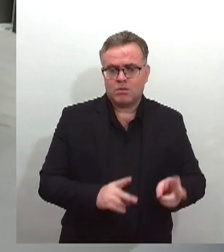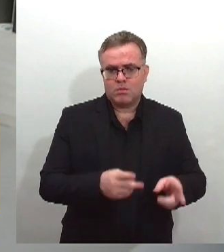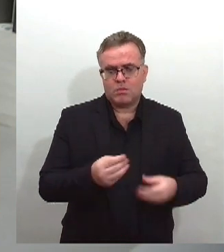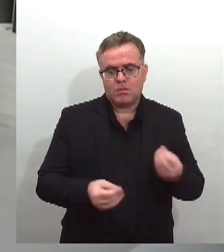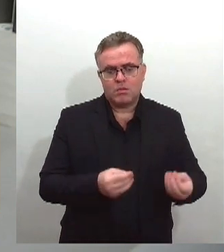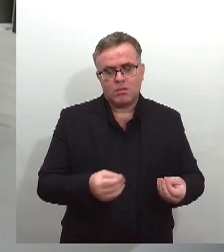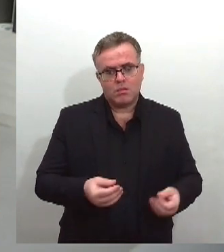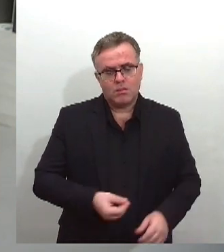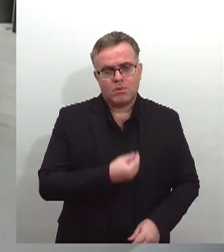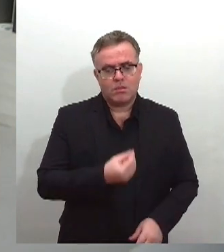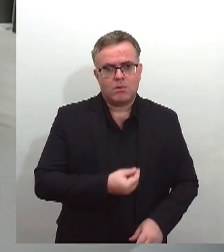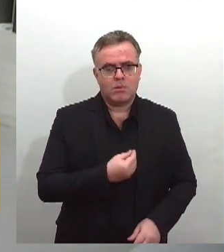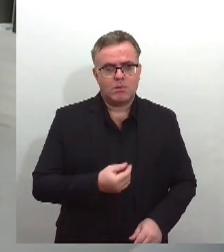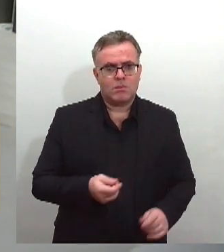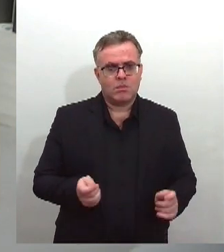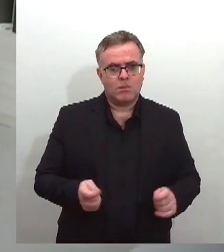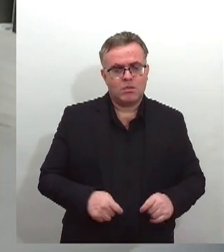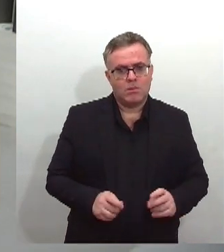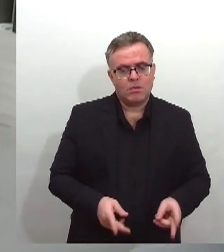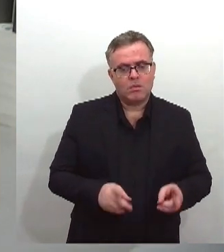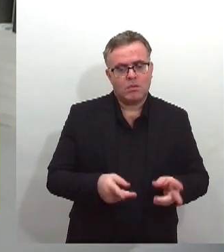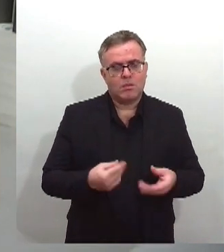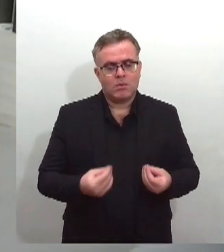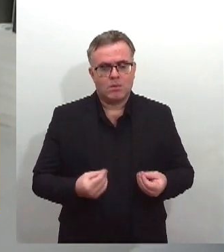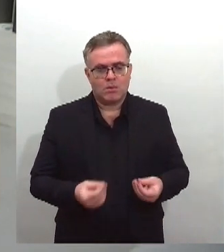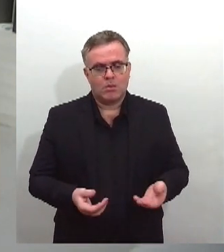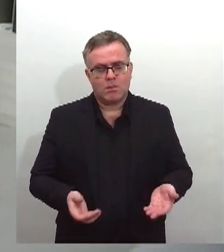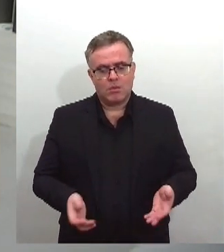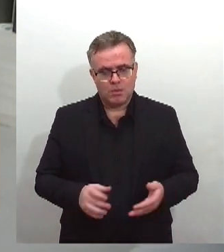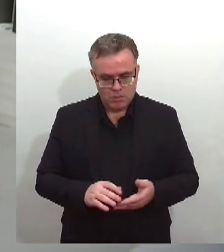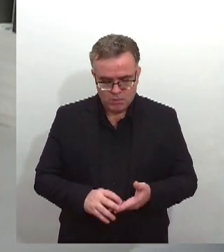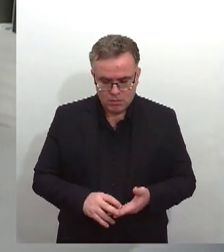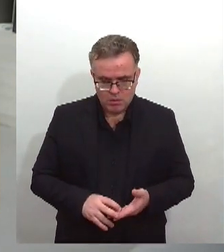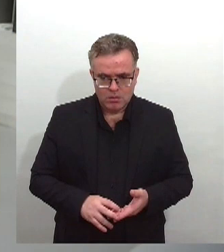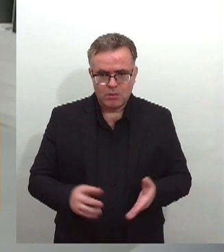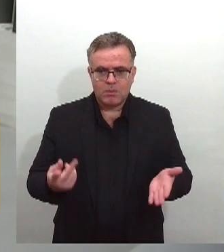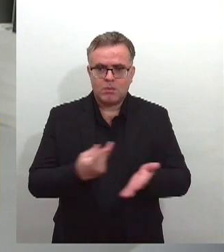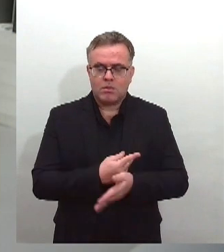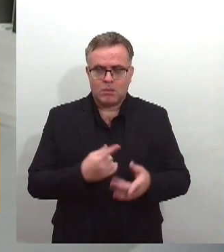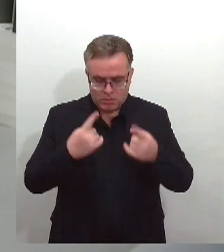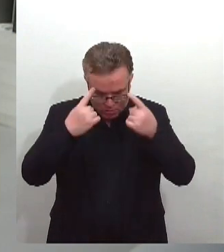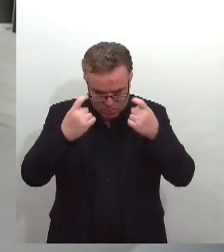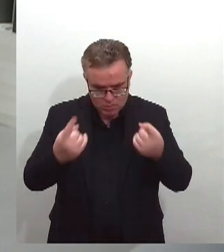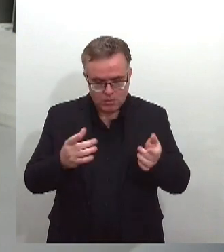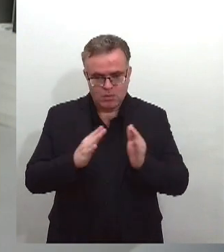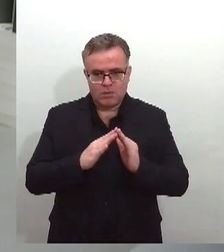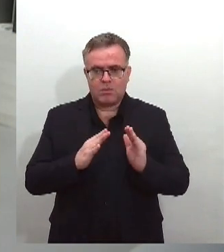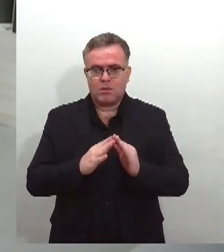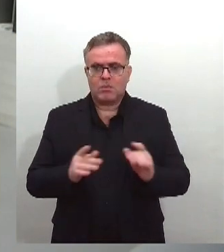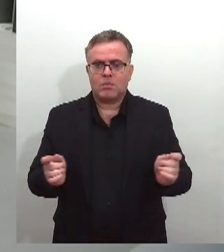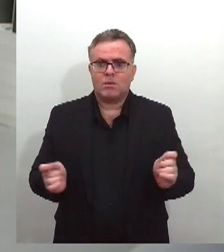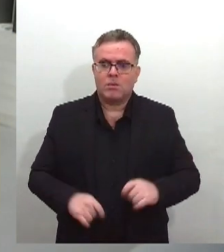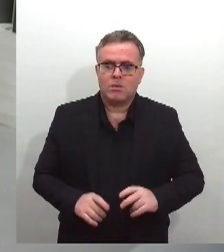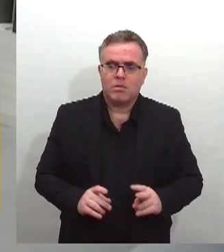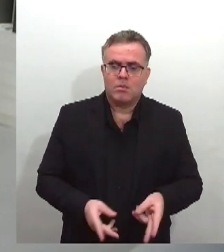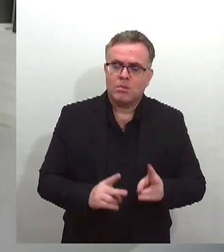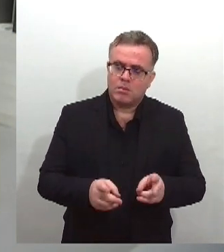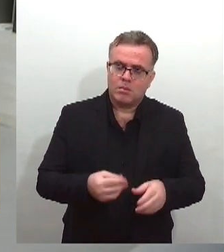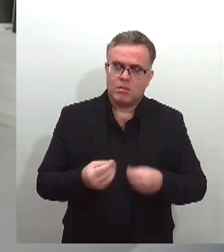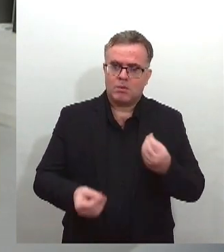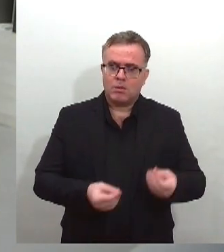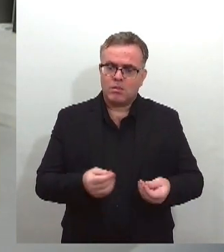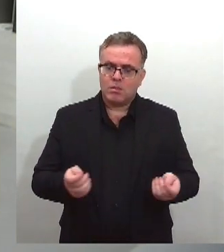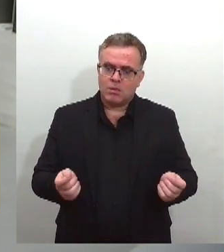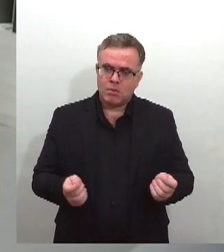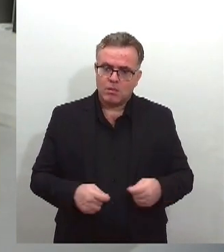daquele ambiente onde há a violência doméstica. Sim, e quanto a isso, o Sergipe está de parabéns. Eu quero já